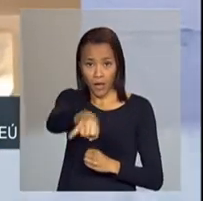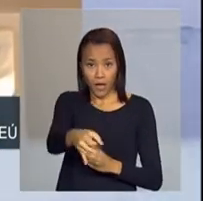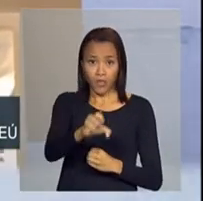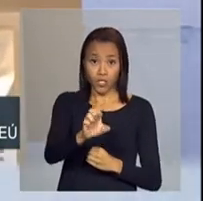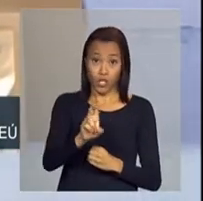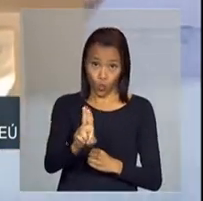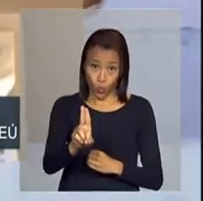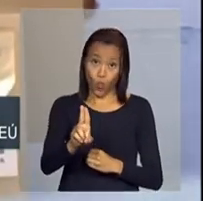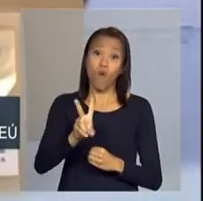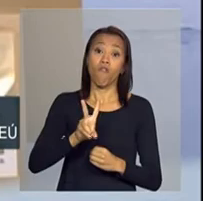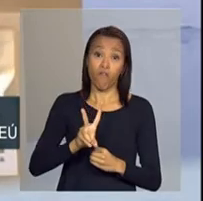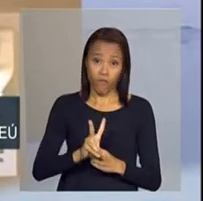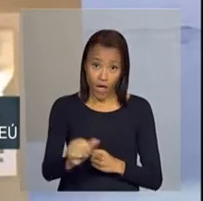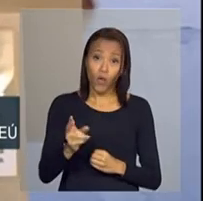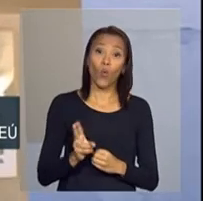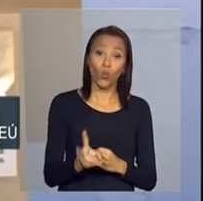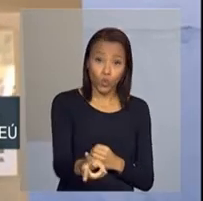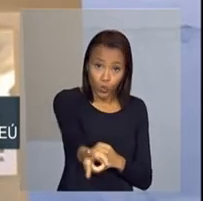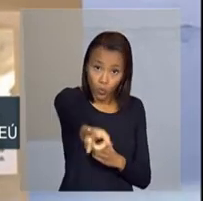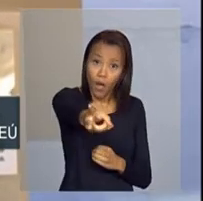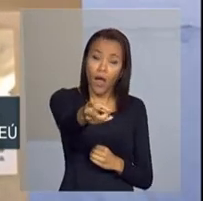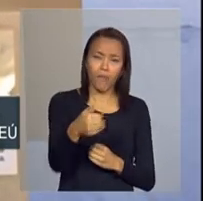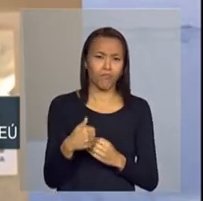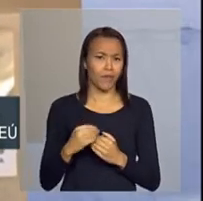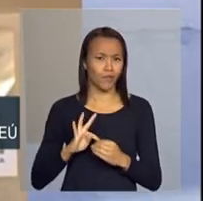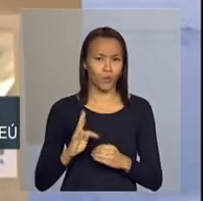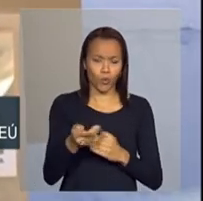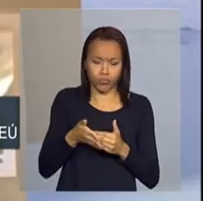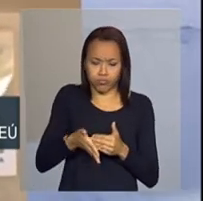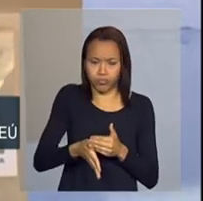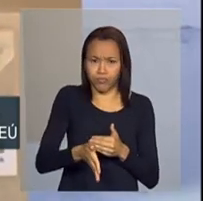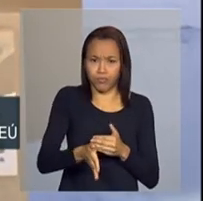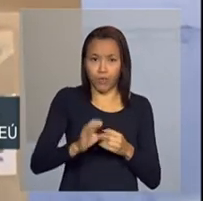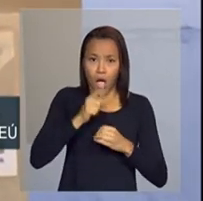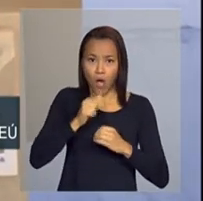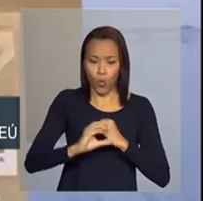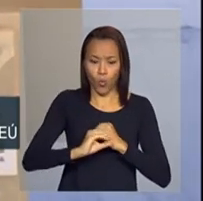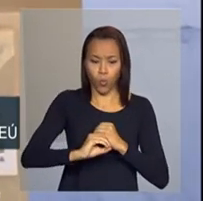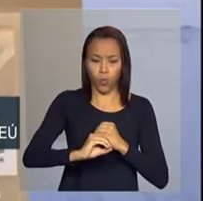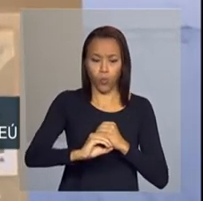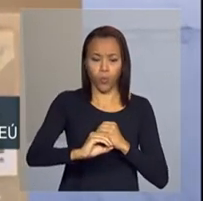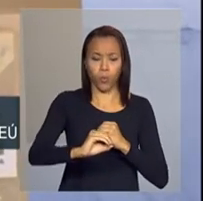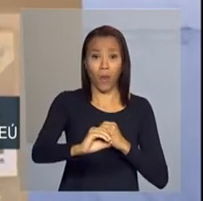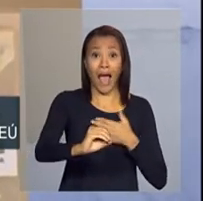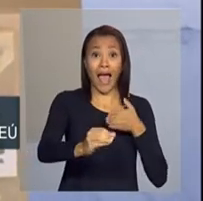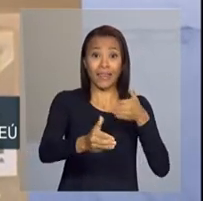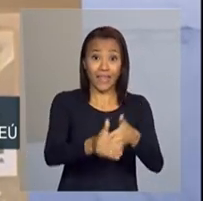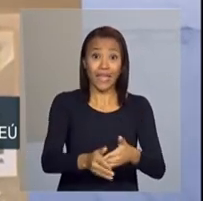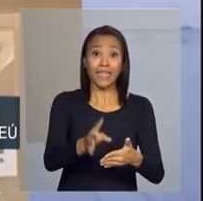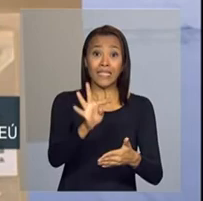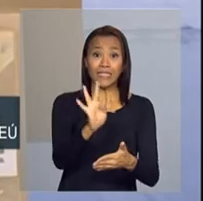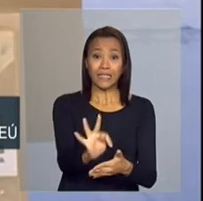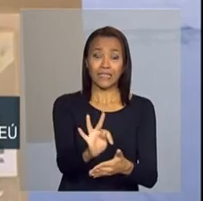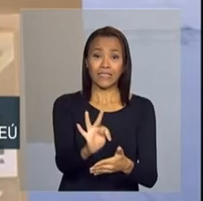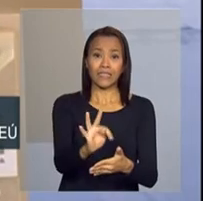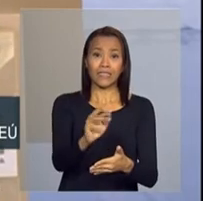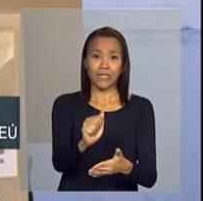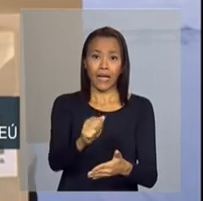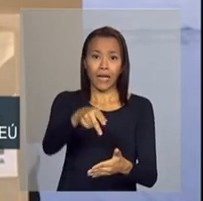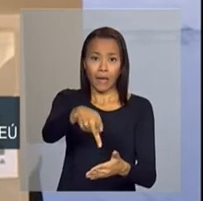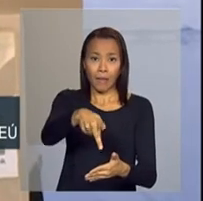sertão do Pajeú, vai continuar seguindo pelo sertão do Pajeú, chegando até Taperoá, na